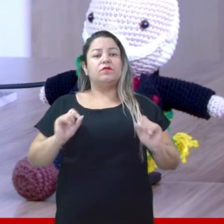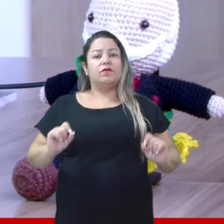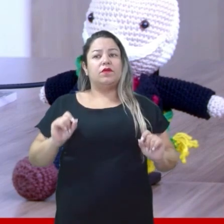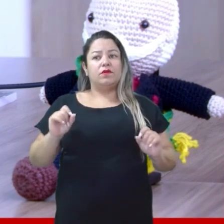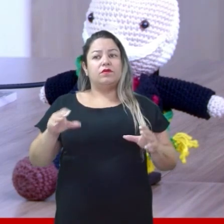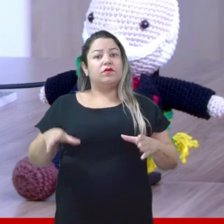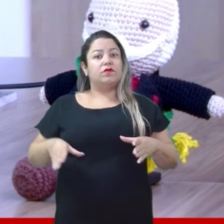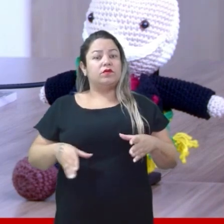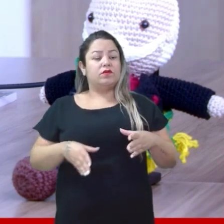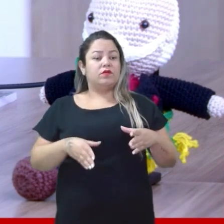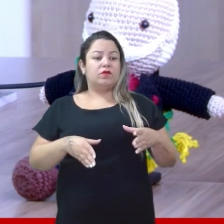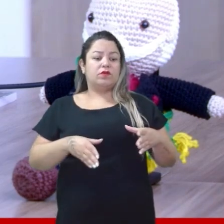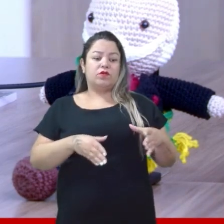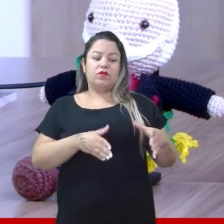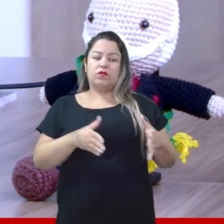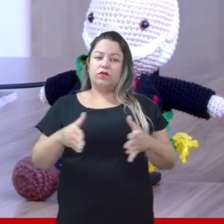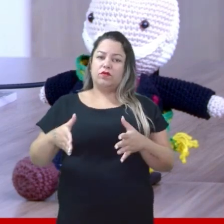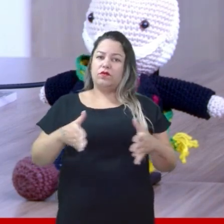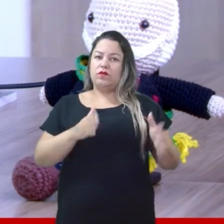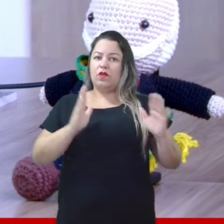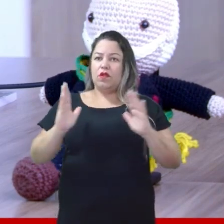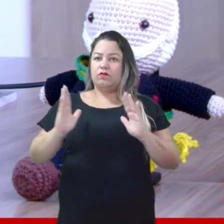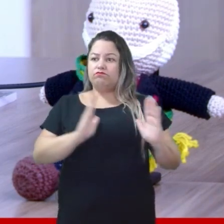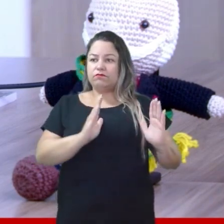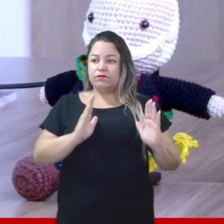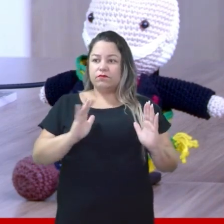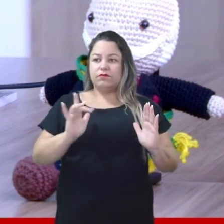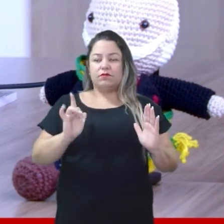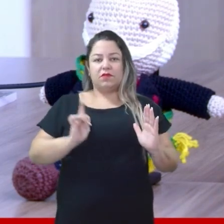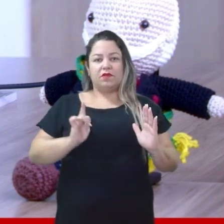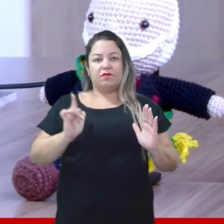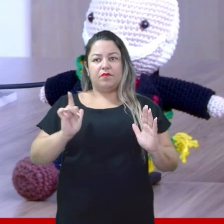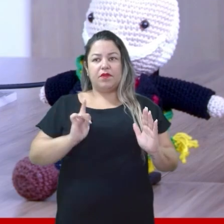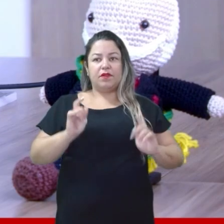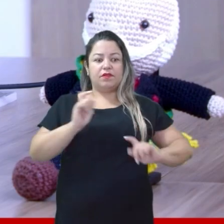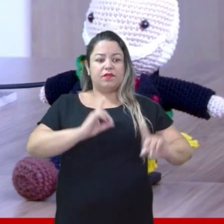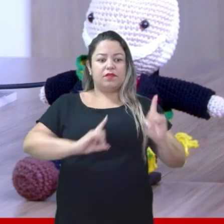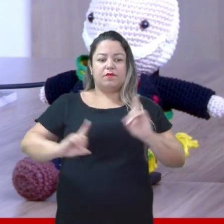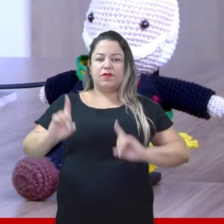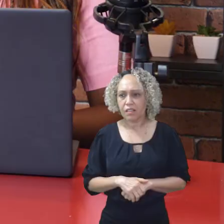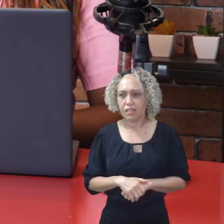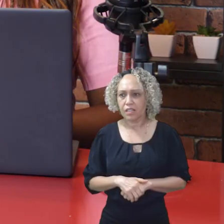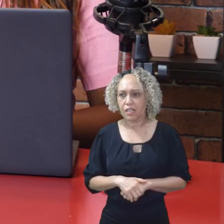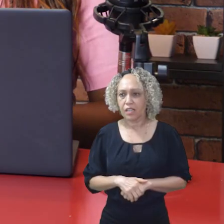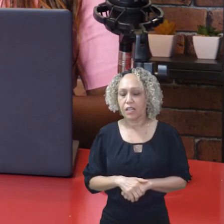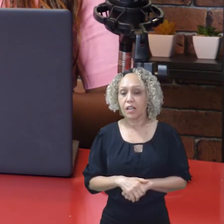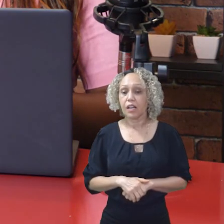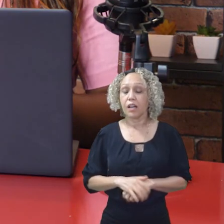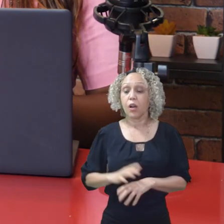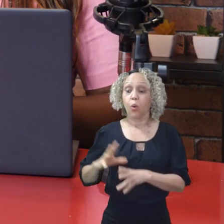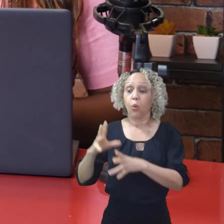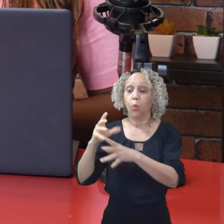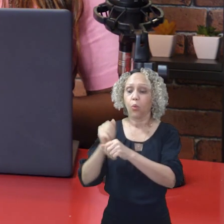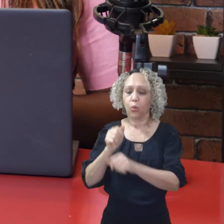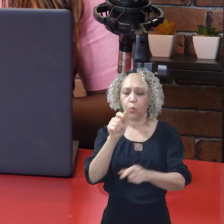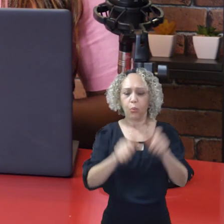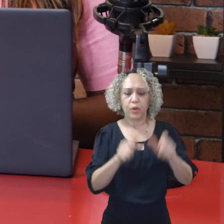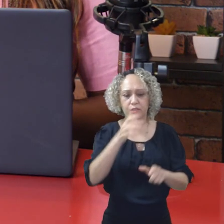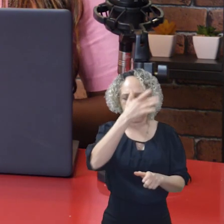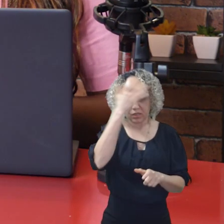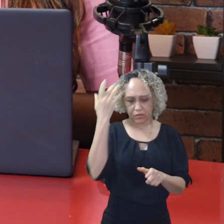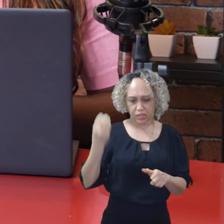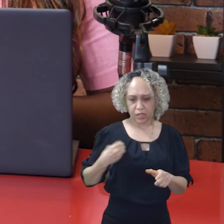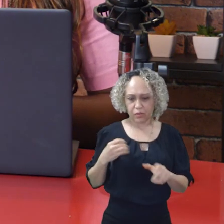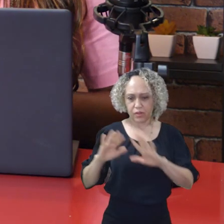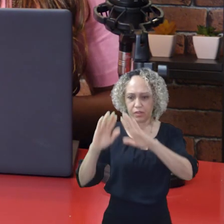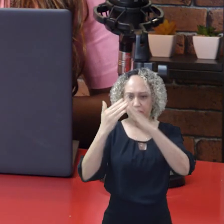nesses fatores de ser uma população muito incidente em questões de depressão e ansiedade, por exemplo. O número de moradores